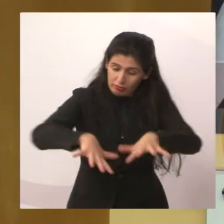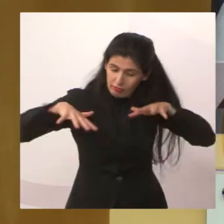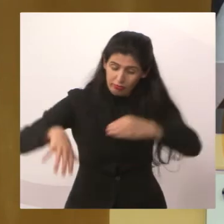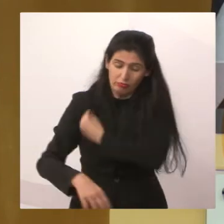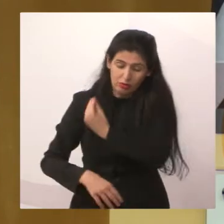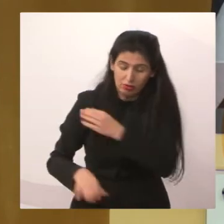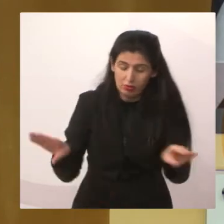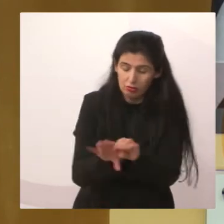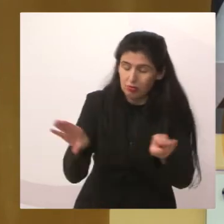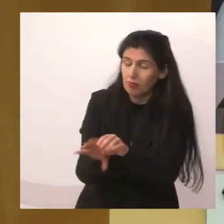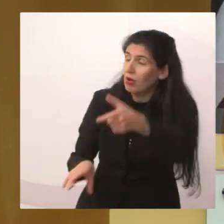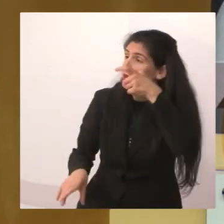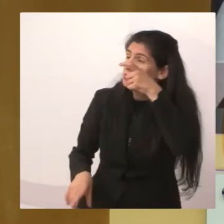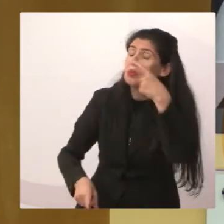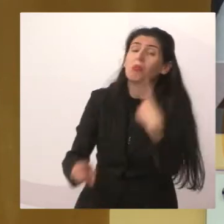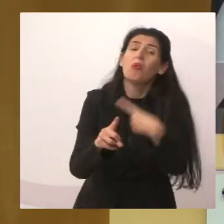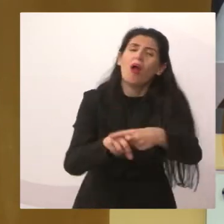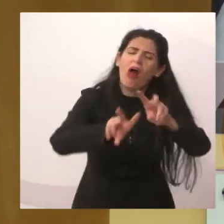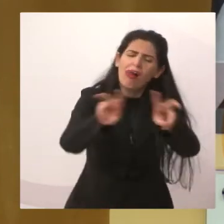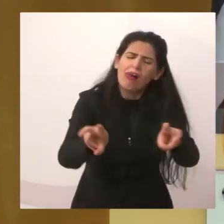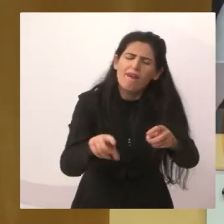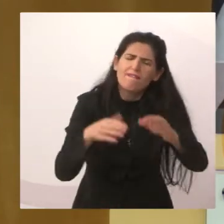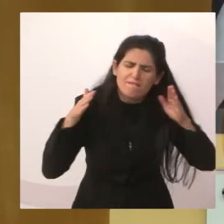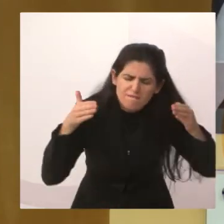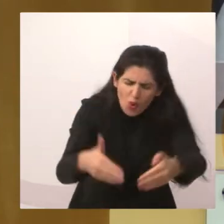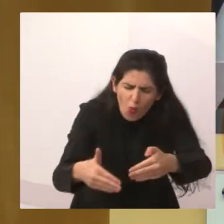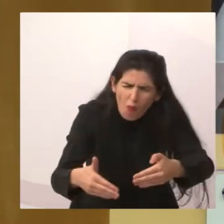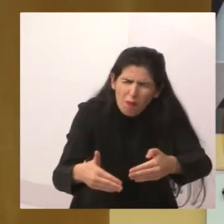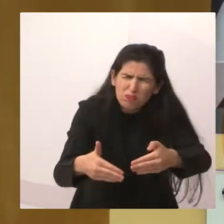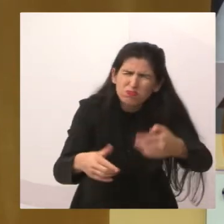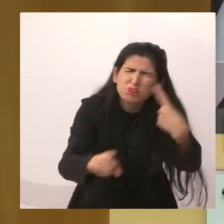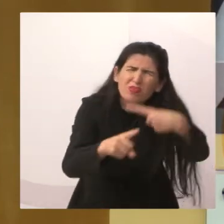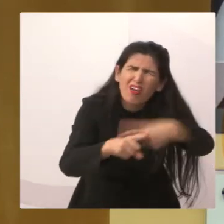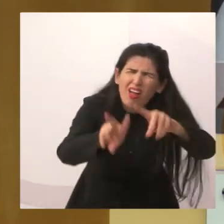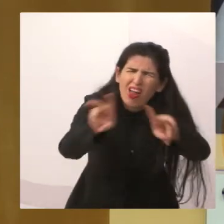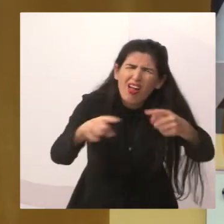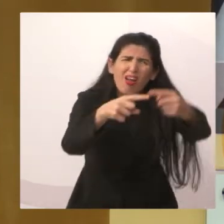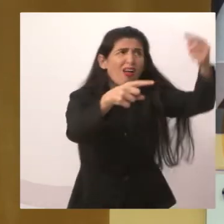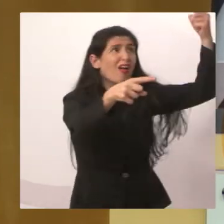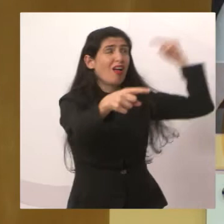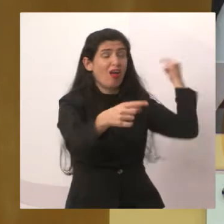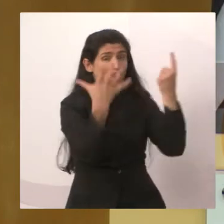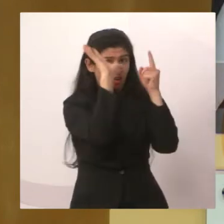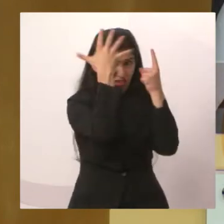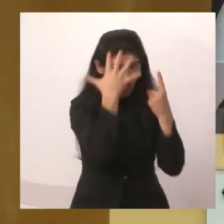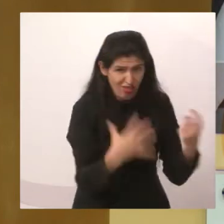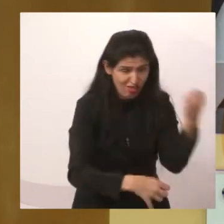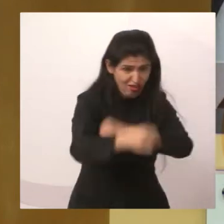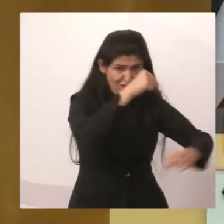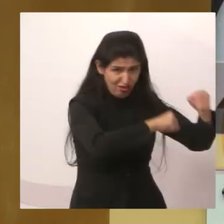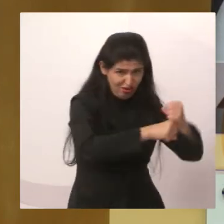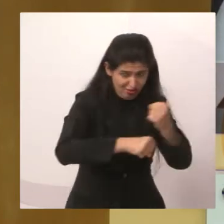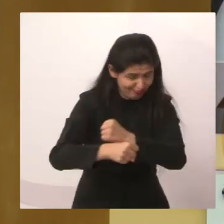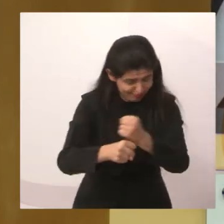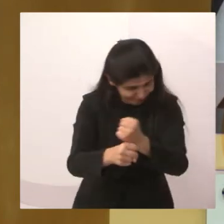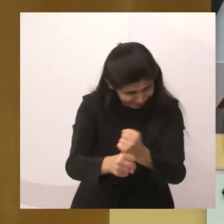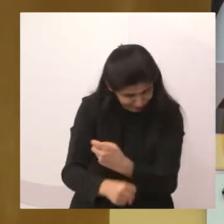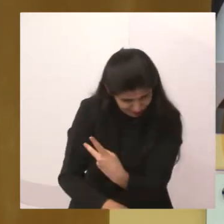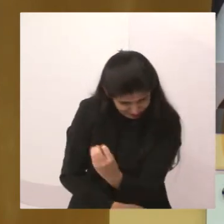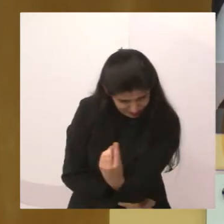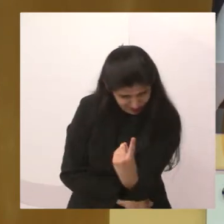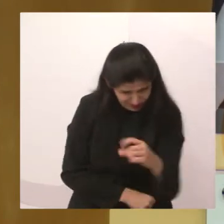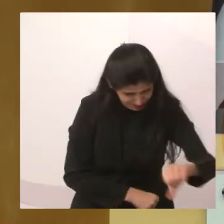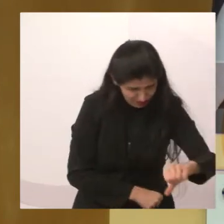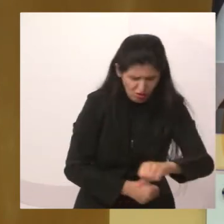ter voltado à tona. Lembrando que, em fevereiro de 2019, nós também